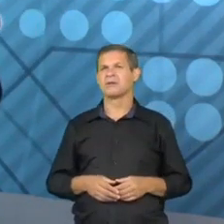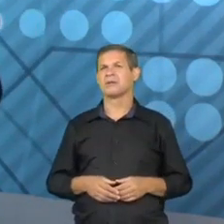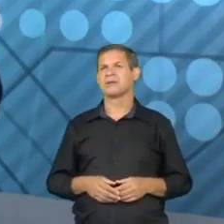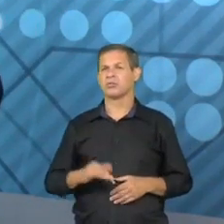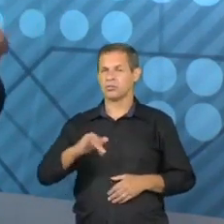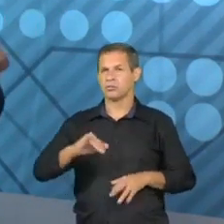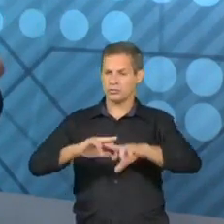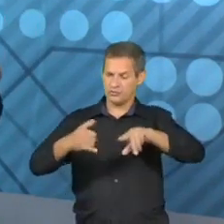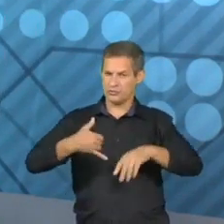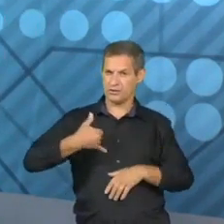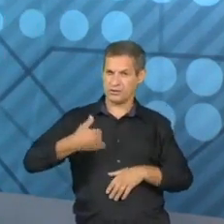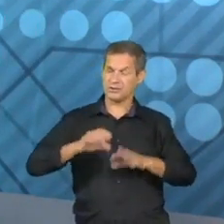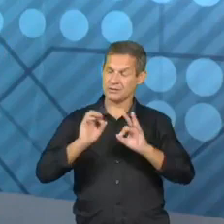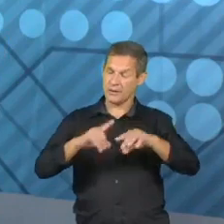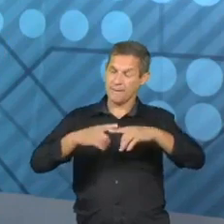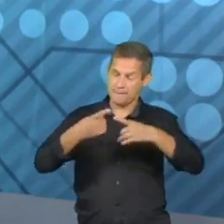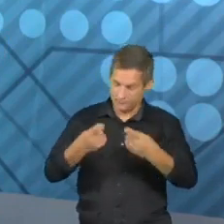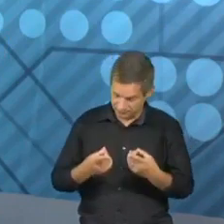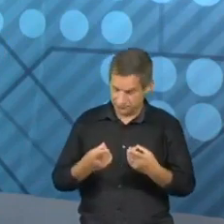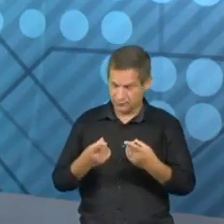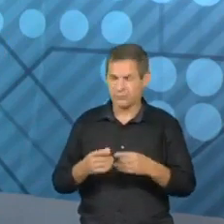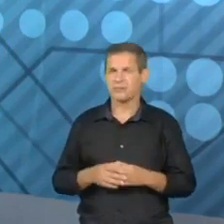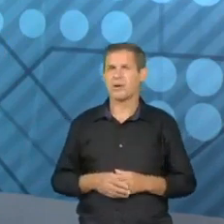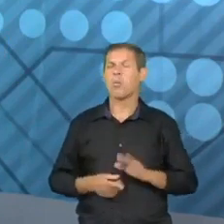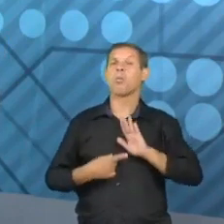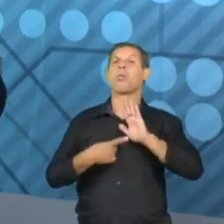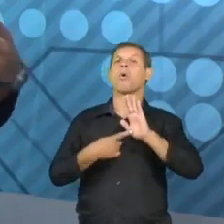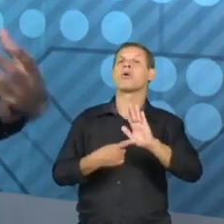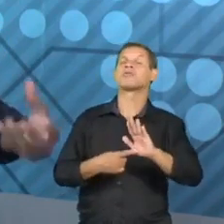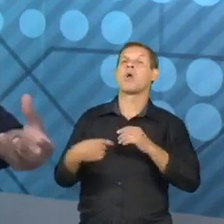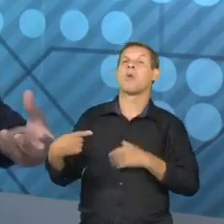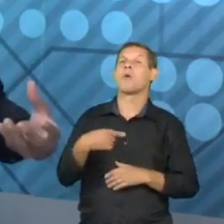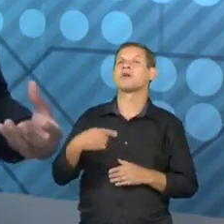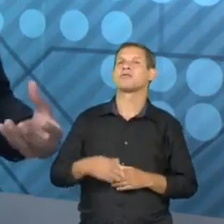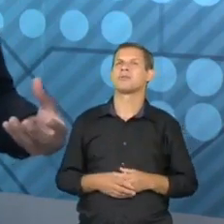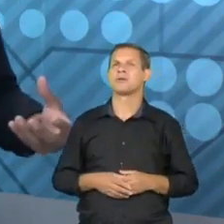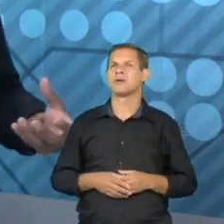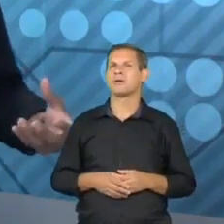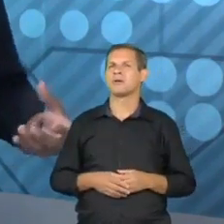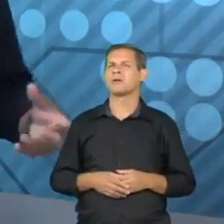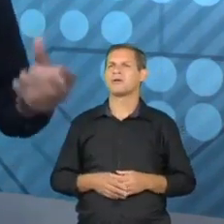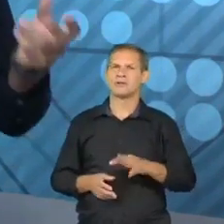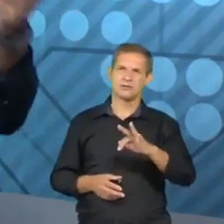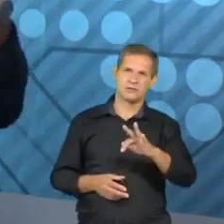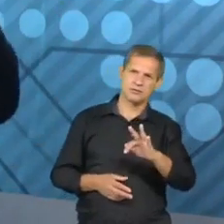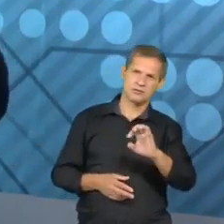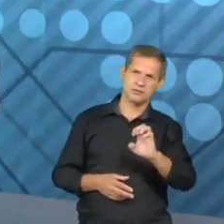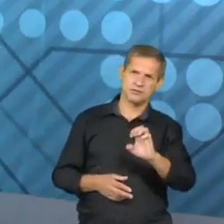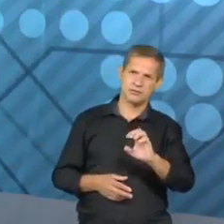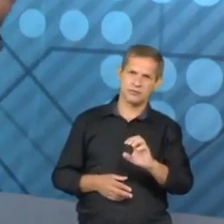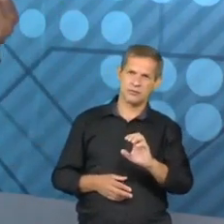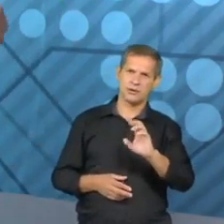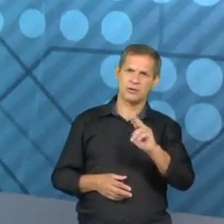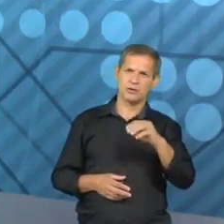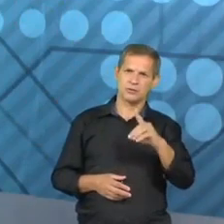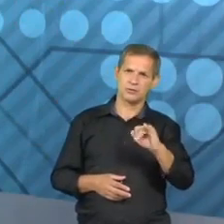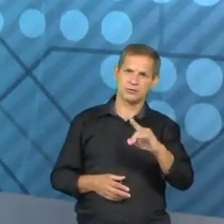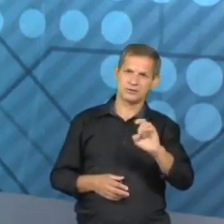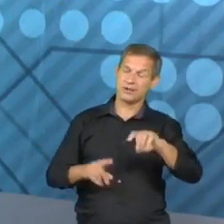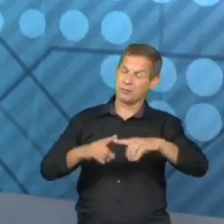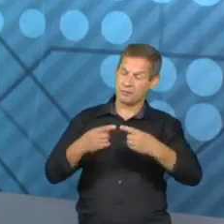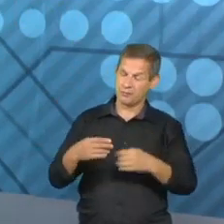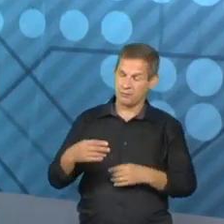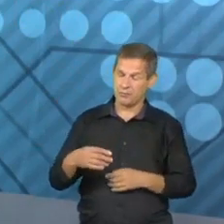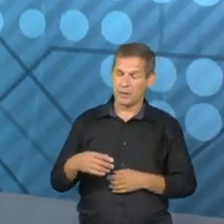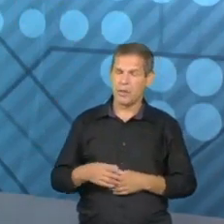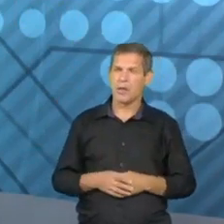etárias. Tá certo? Isso mostra uma queda na taxa de fecundidade. Então, um menor número